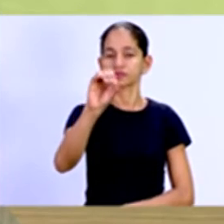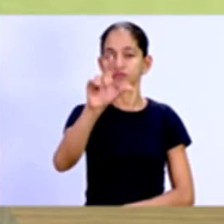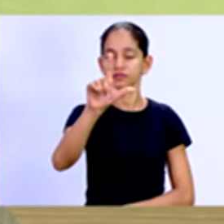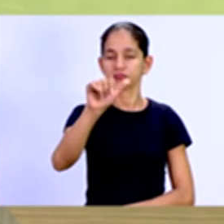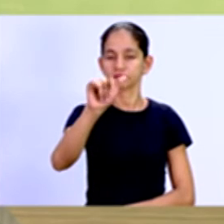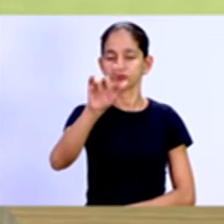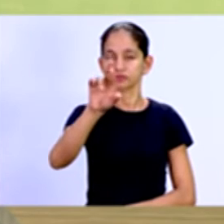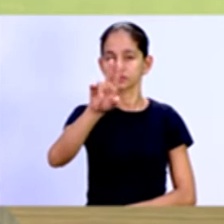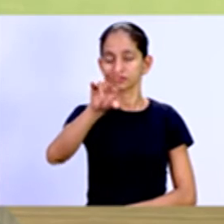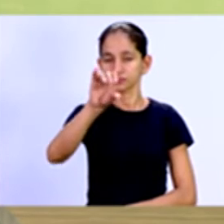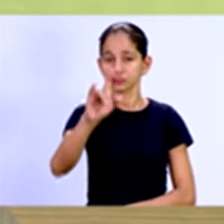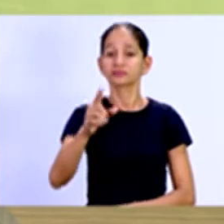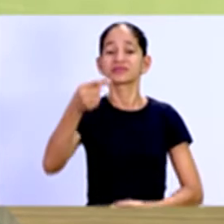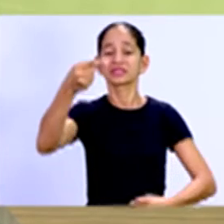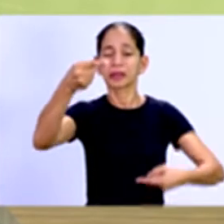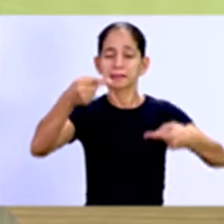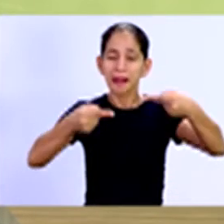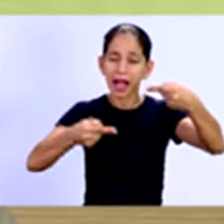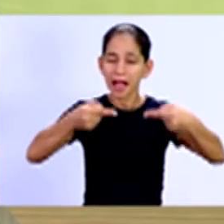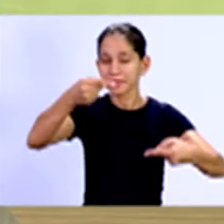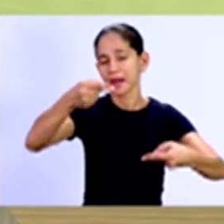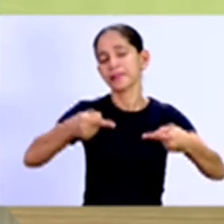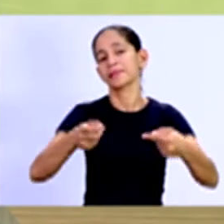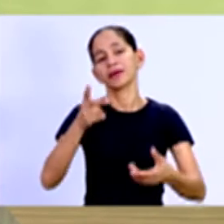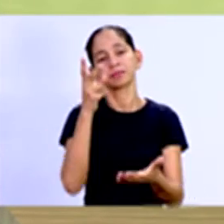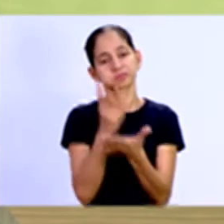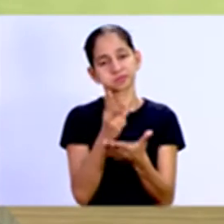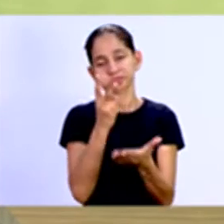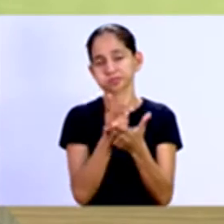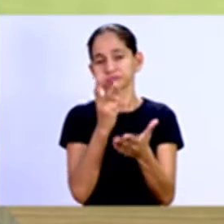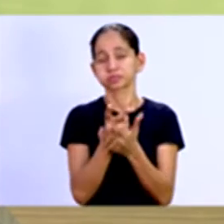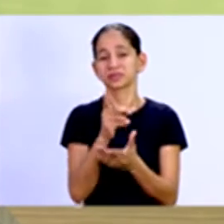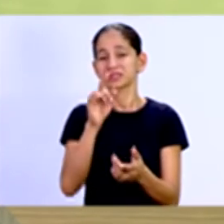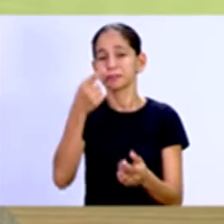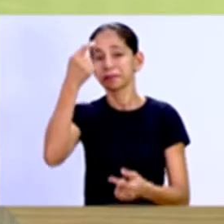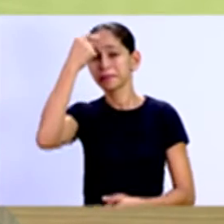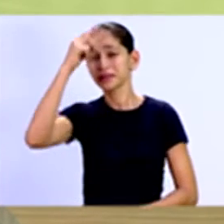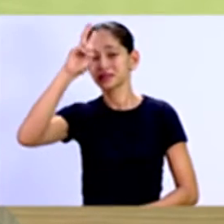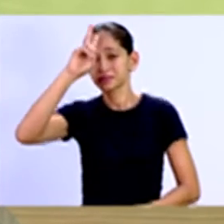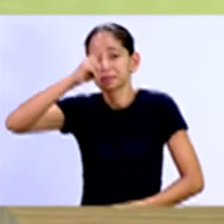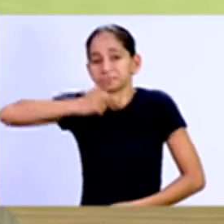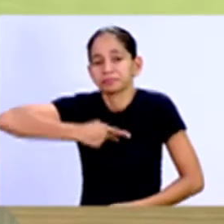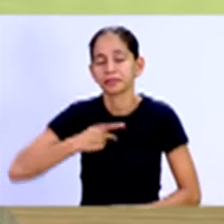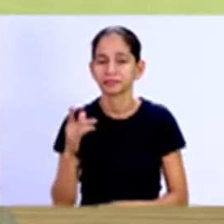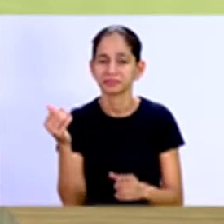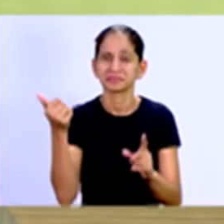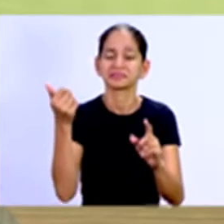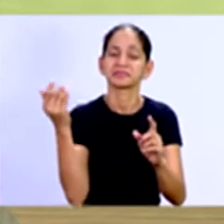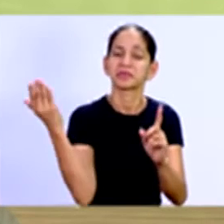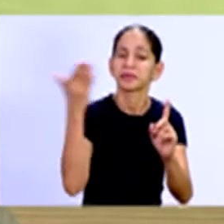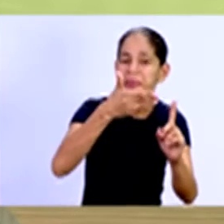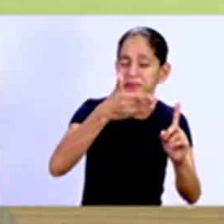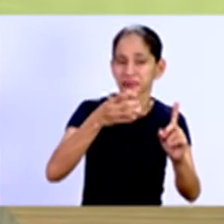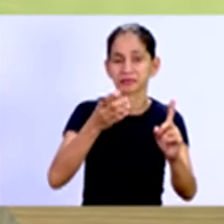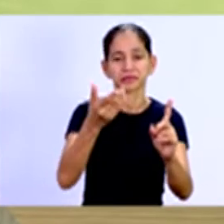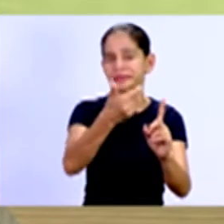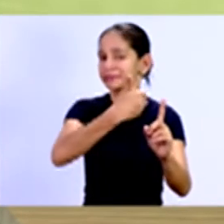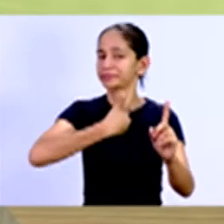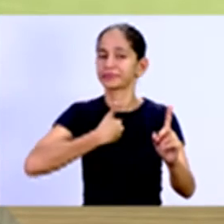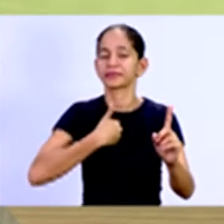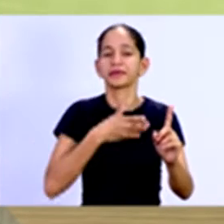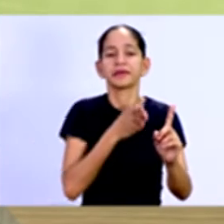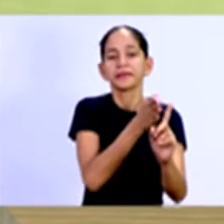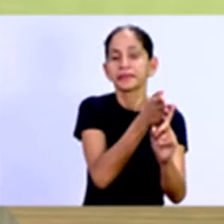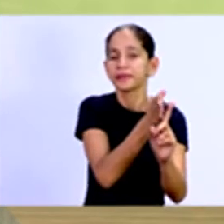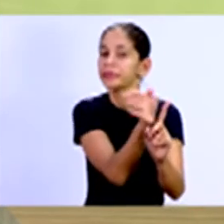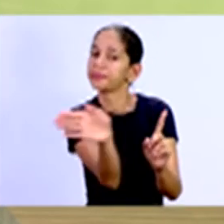classe política tem agido priorizando a si mesmo e não a coletividade. Os alunos Ricardo, Lume e Rosângela, de Espigão do Oeste, diz o